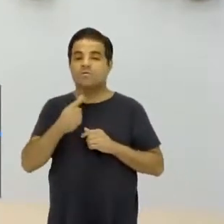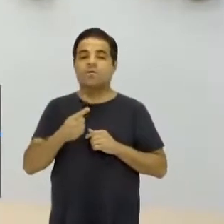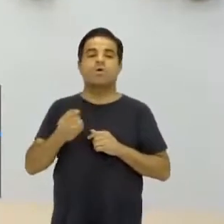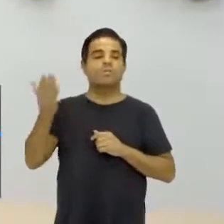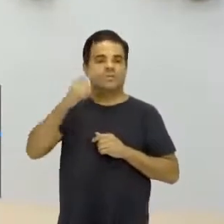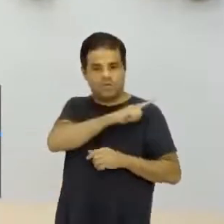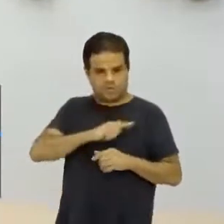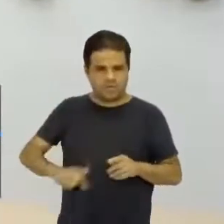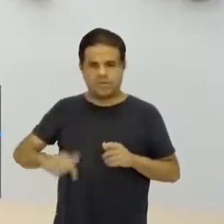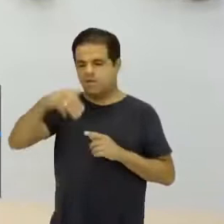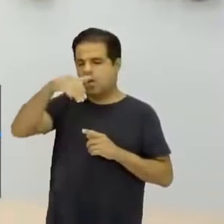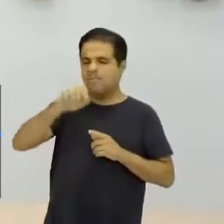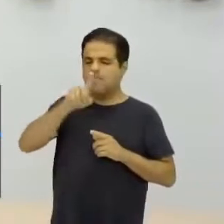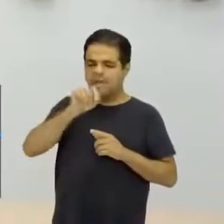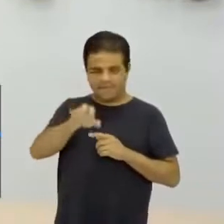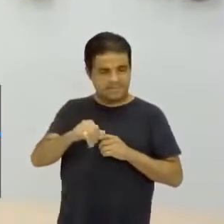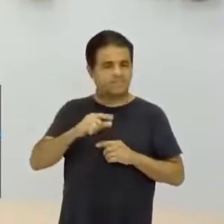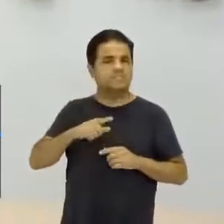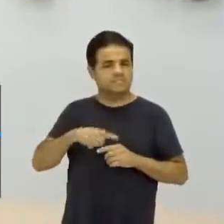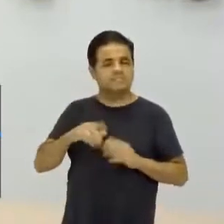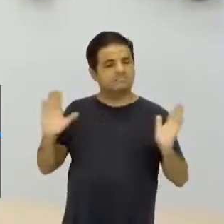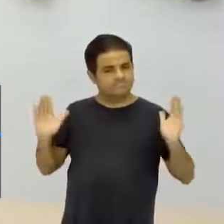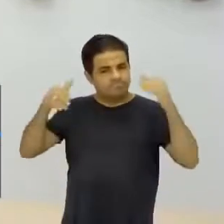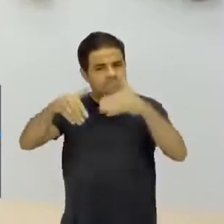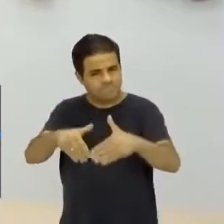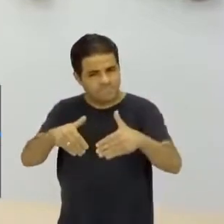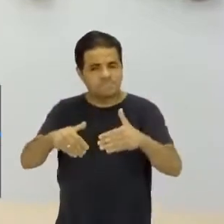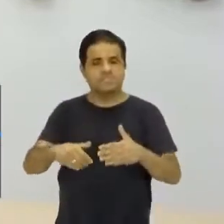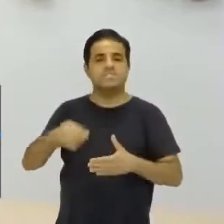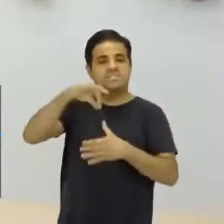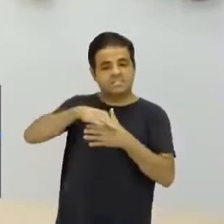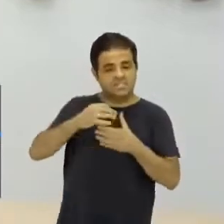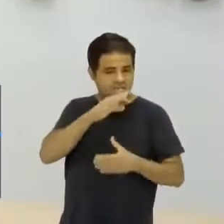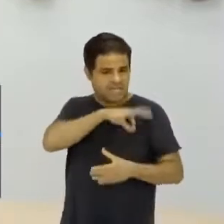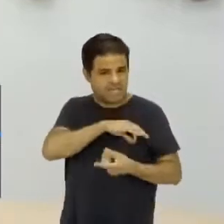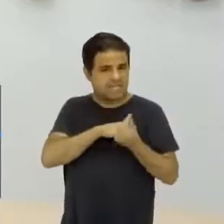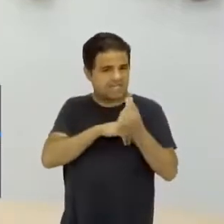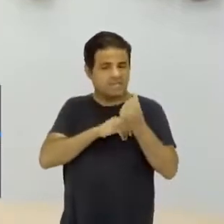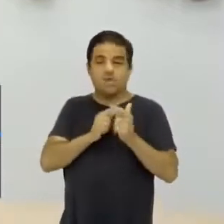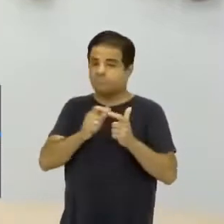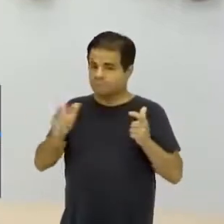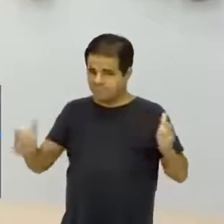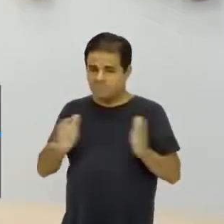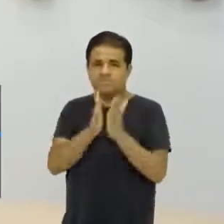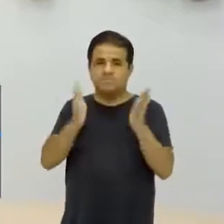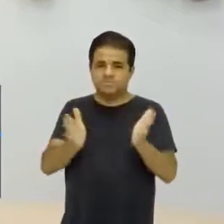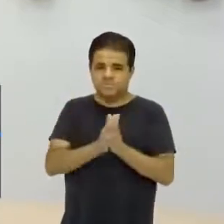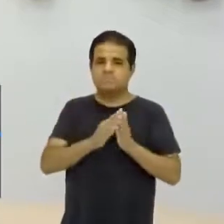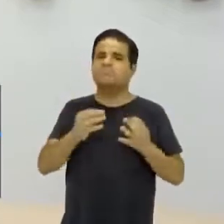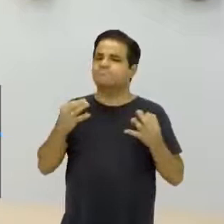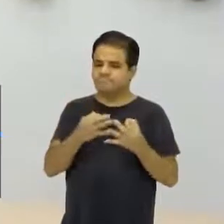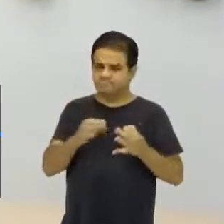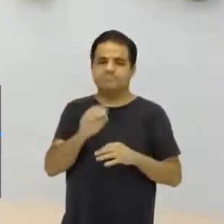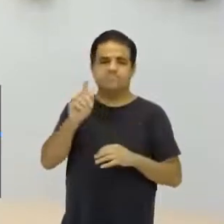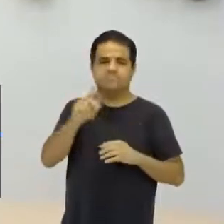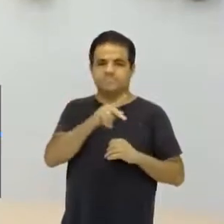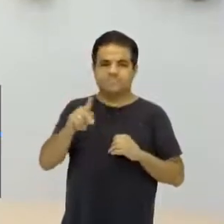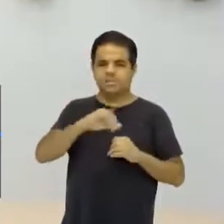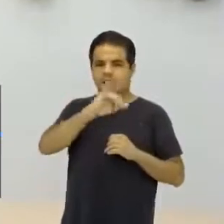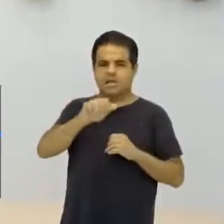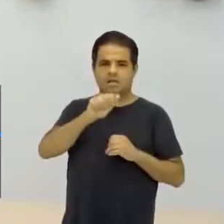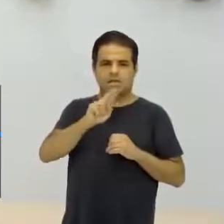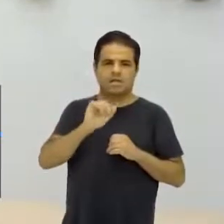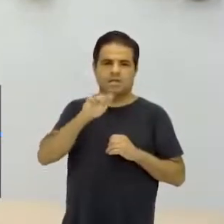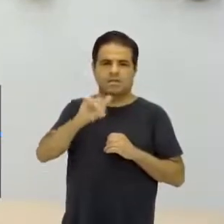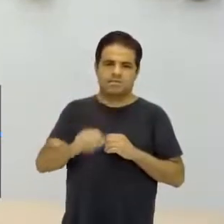no governo Médici houve concentração de renda e o aumento da pobreza. Perfeito, Projarbas,